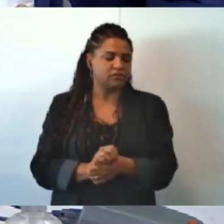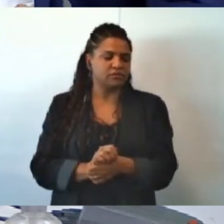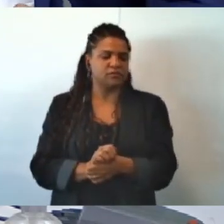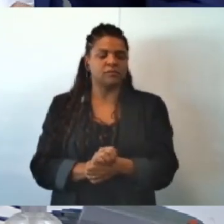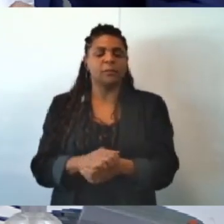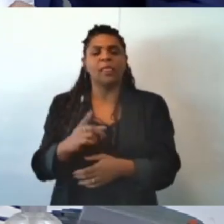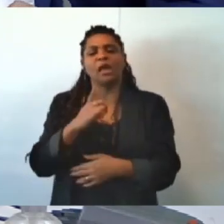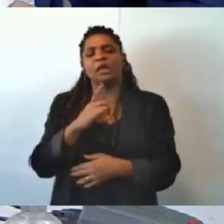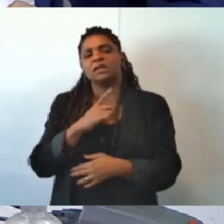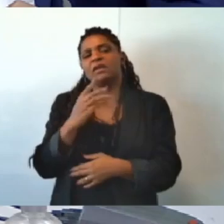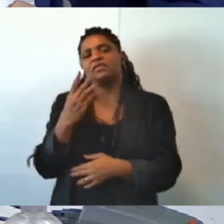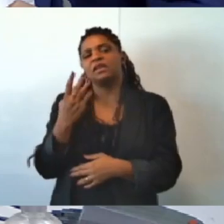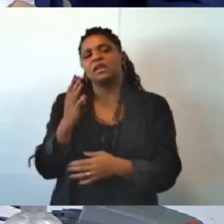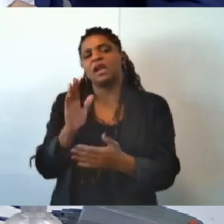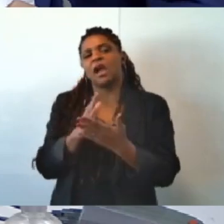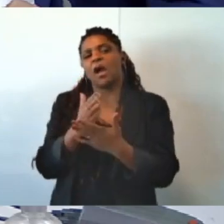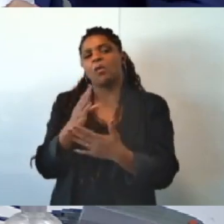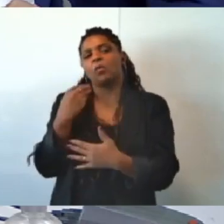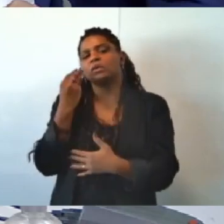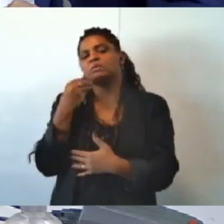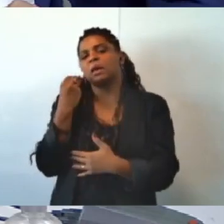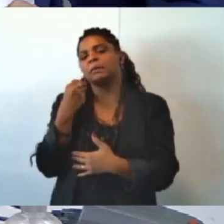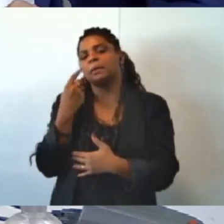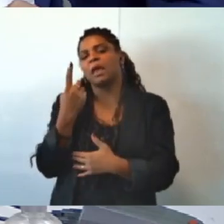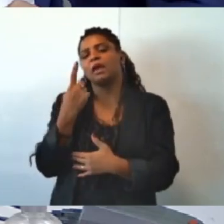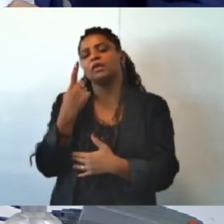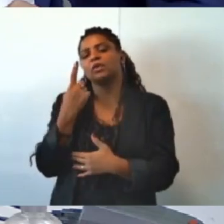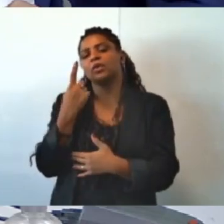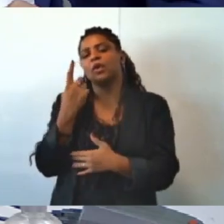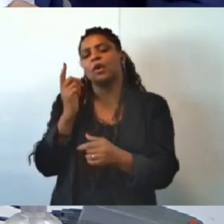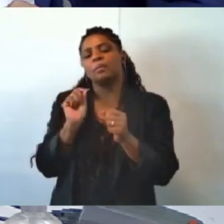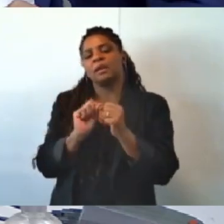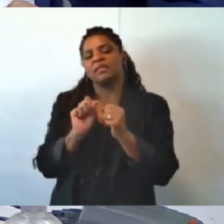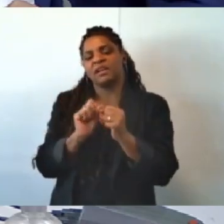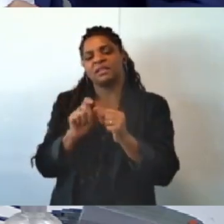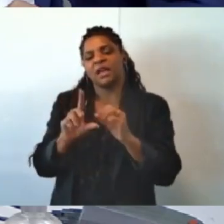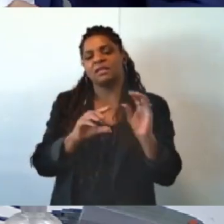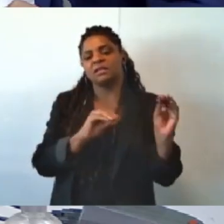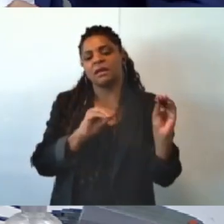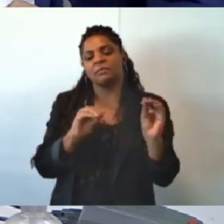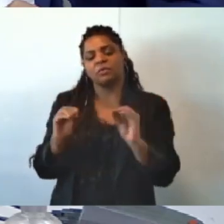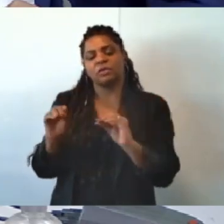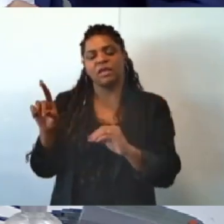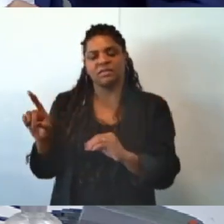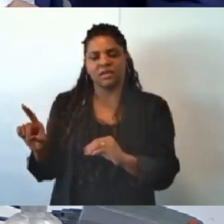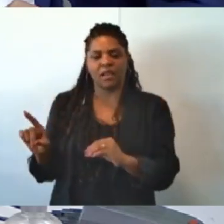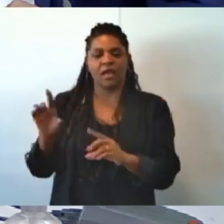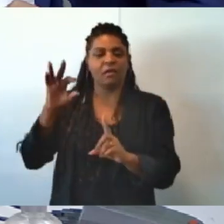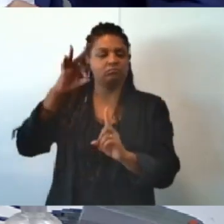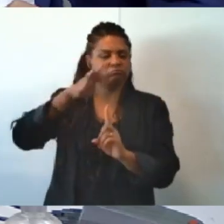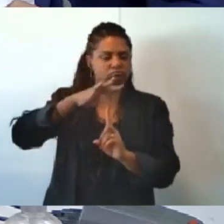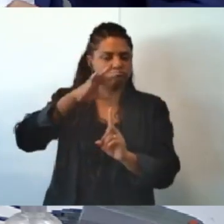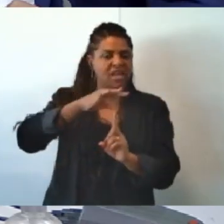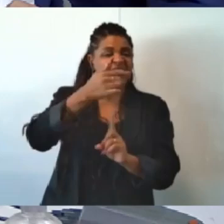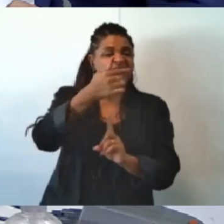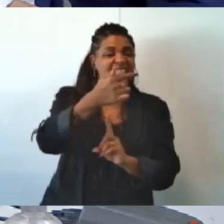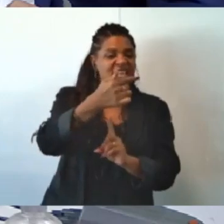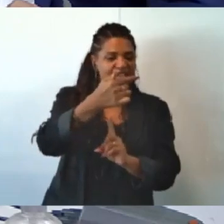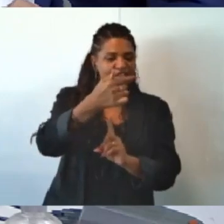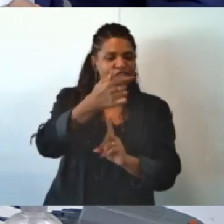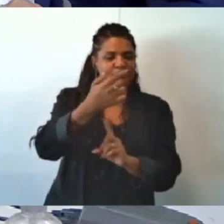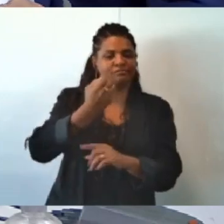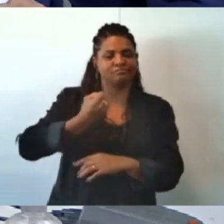experimento para essa mudança de itinerário aí, de 7 linhas de ônibus, né?